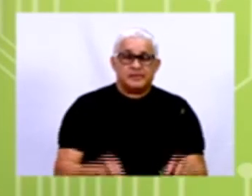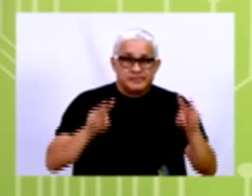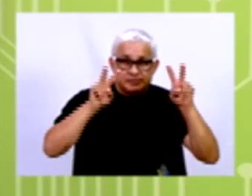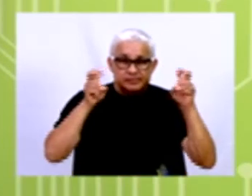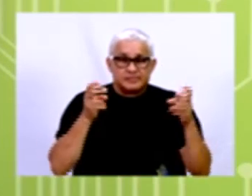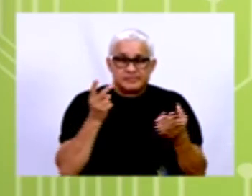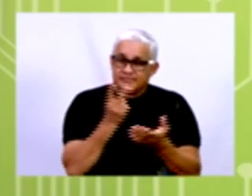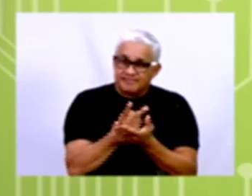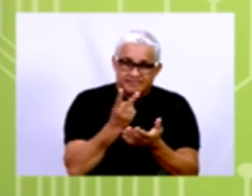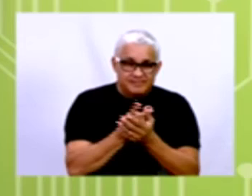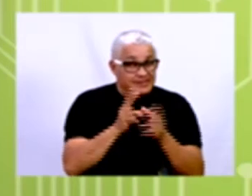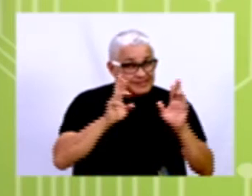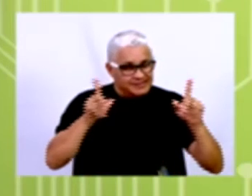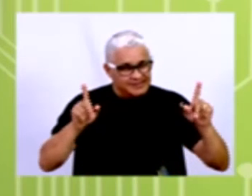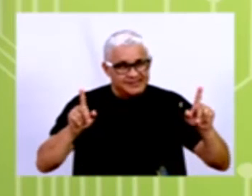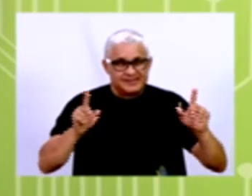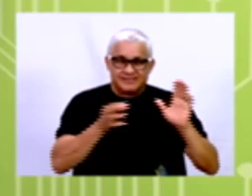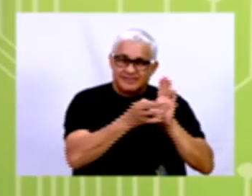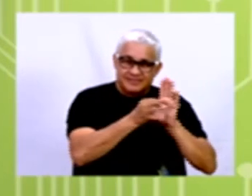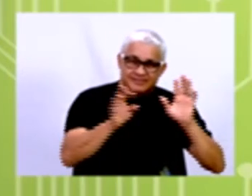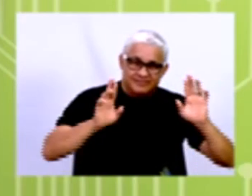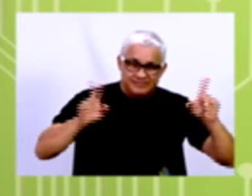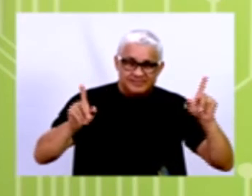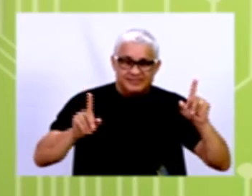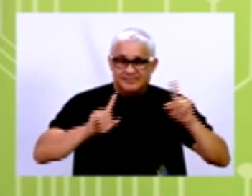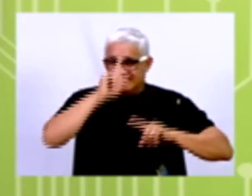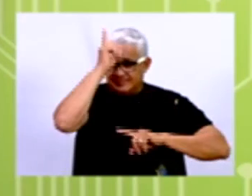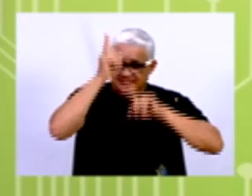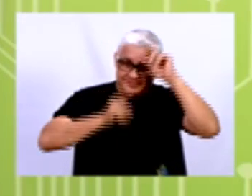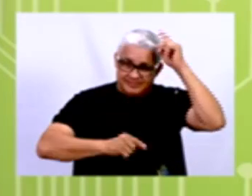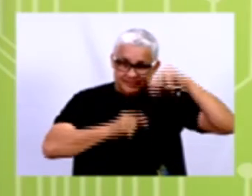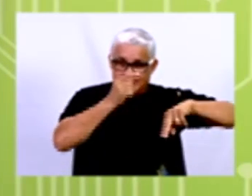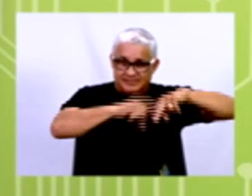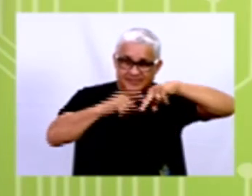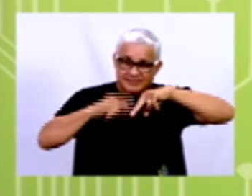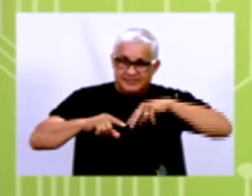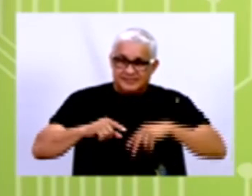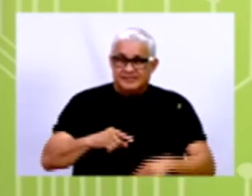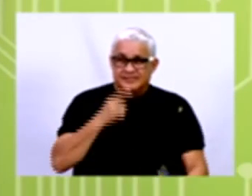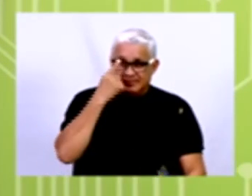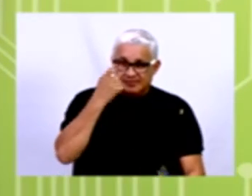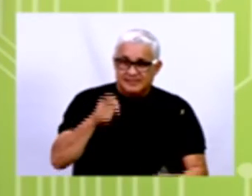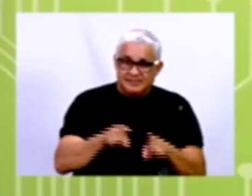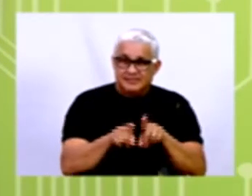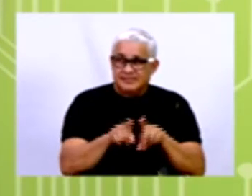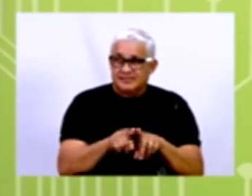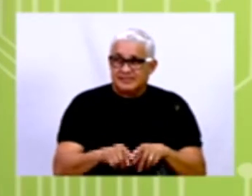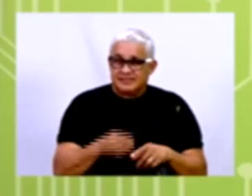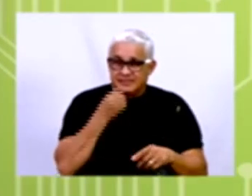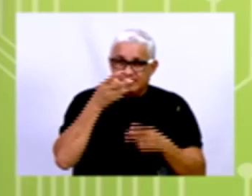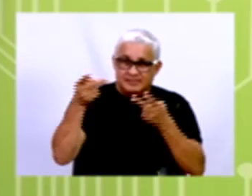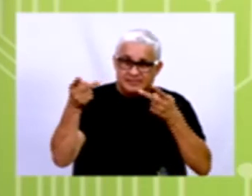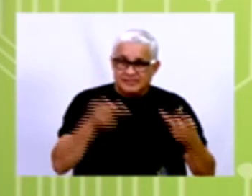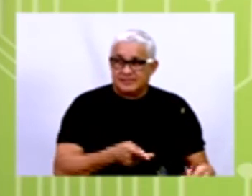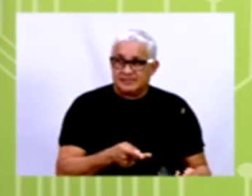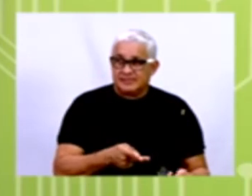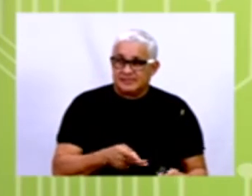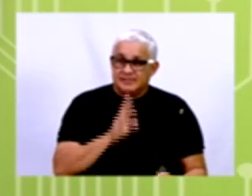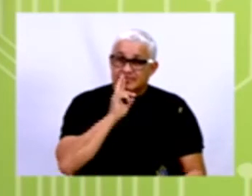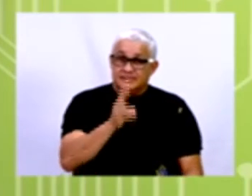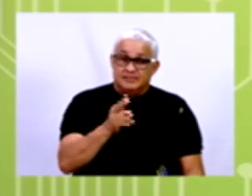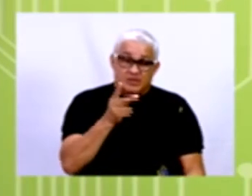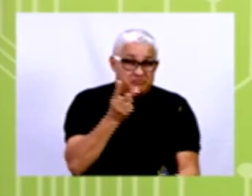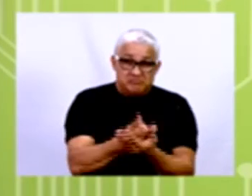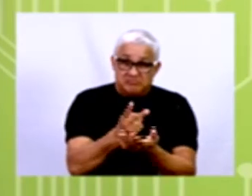de uma forma diferente. Olha, a criatividade humana é interessante, né? E é muito bem-vindo. Respondido da mesma forma,